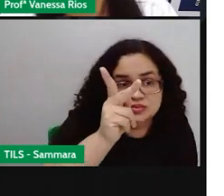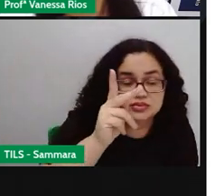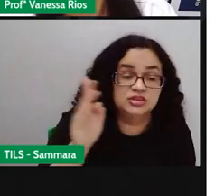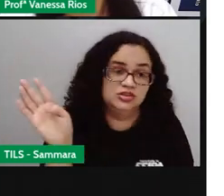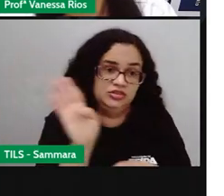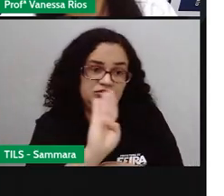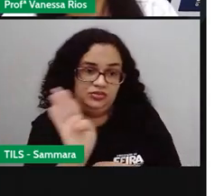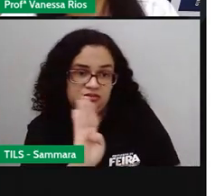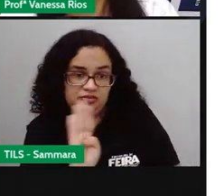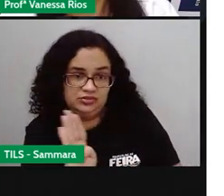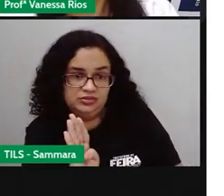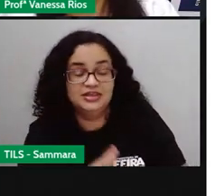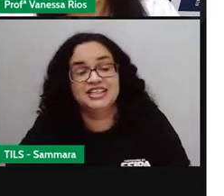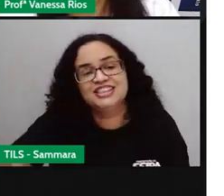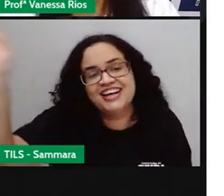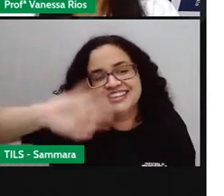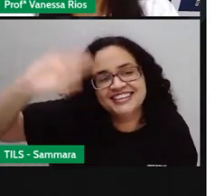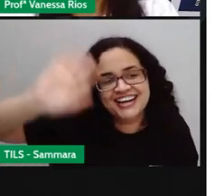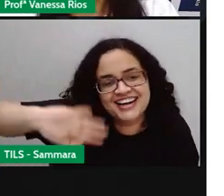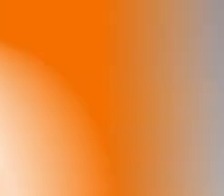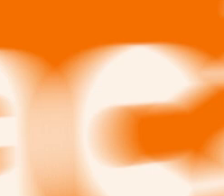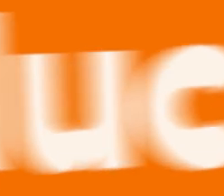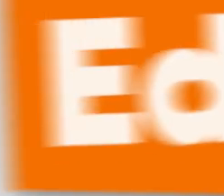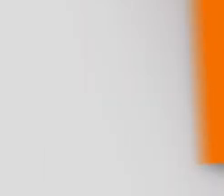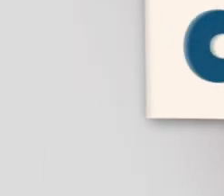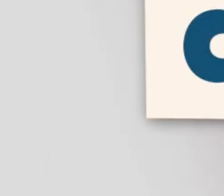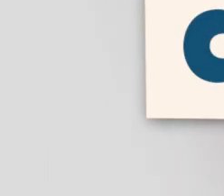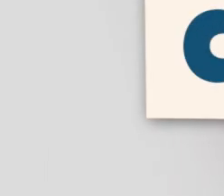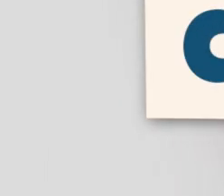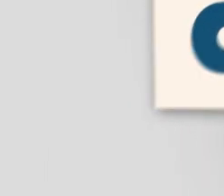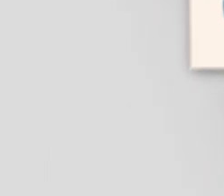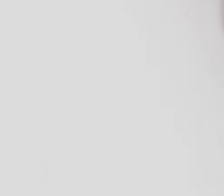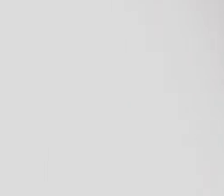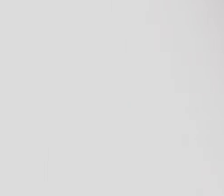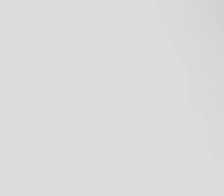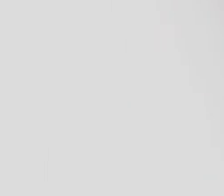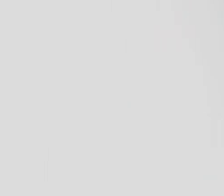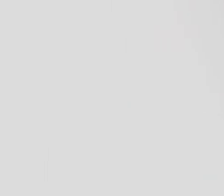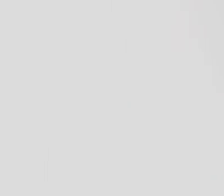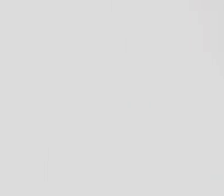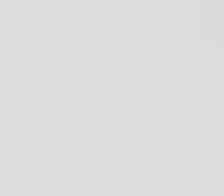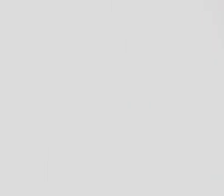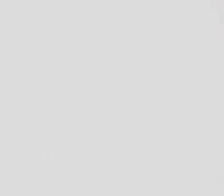essa videoaula. Tchau, tchau, turma. Tchau, tchau.